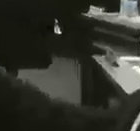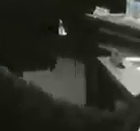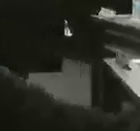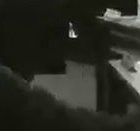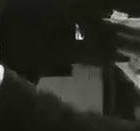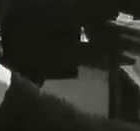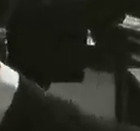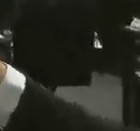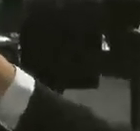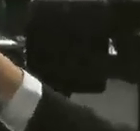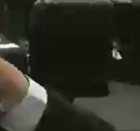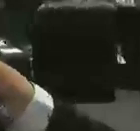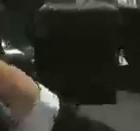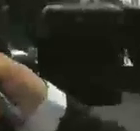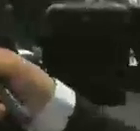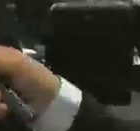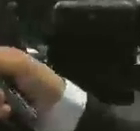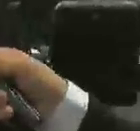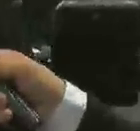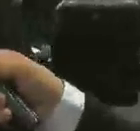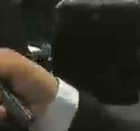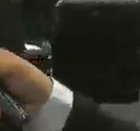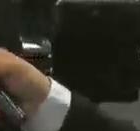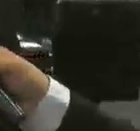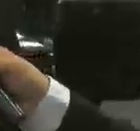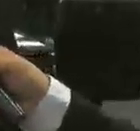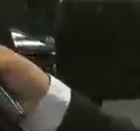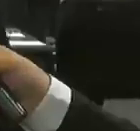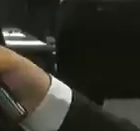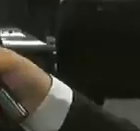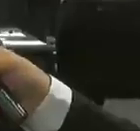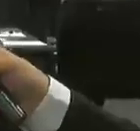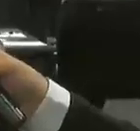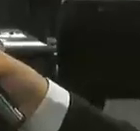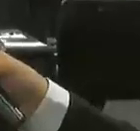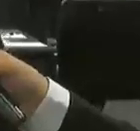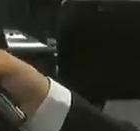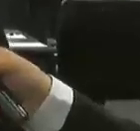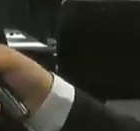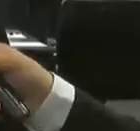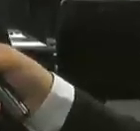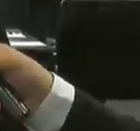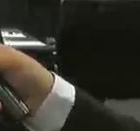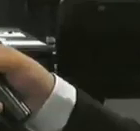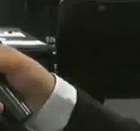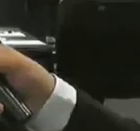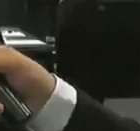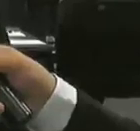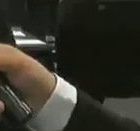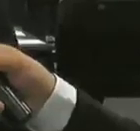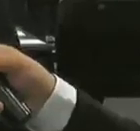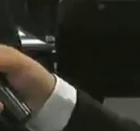às vezes está no mercado, está no banco, o cara, ô, Silvão, você pode lá em tal lugar ter isso? Ó, nós estamos assistindo a sessão de vocês lá pela